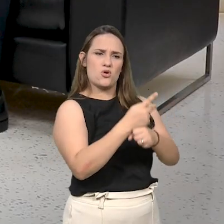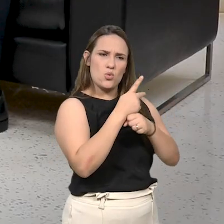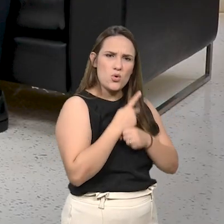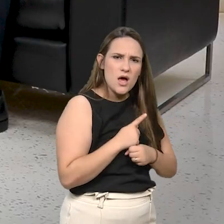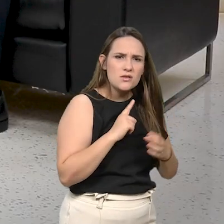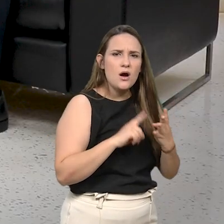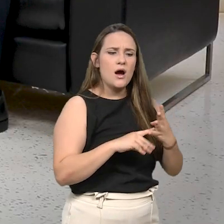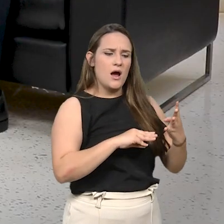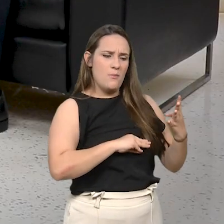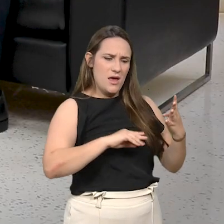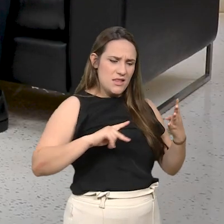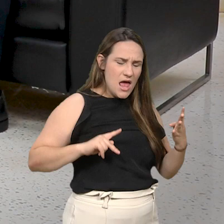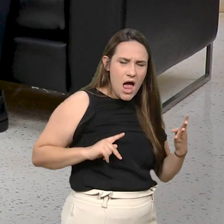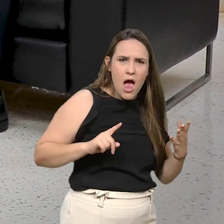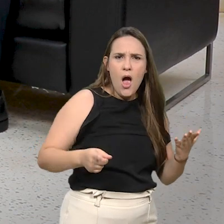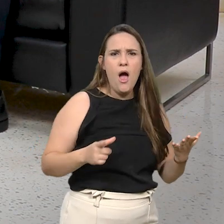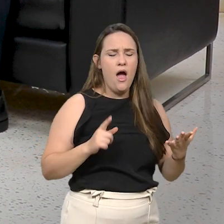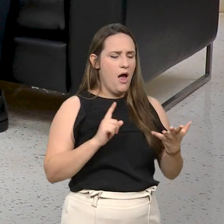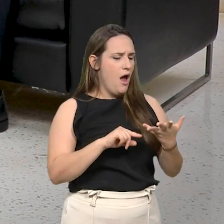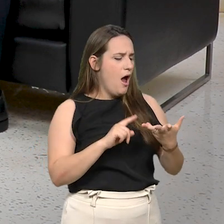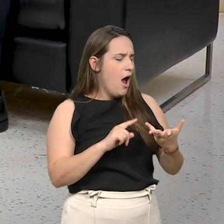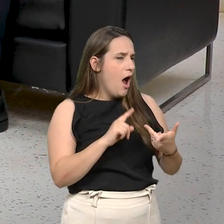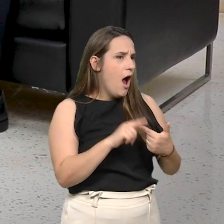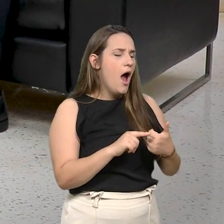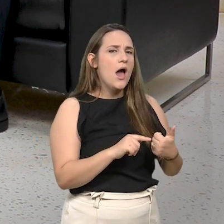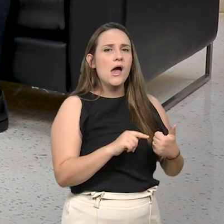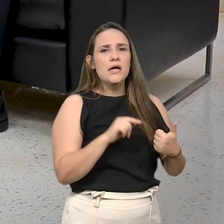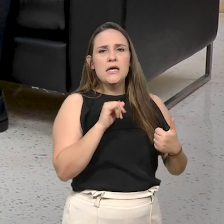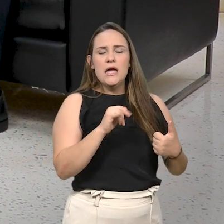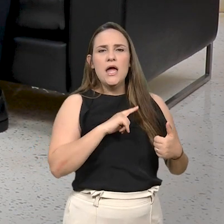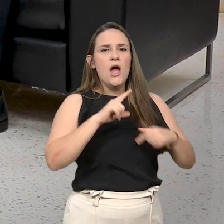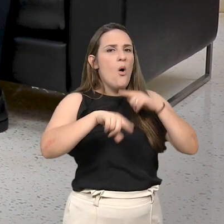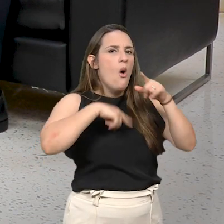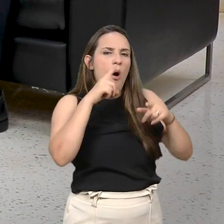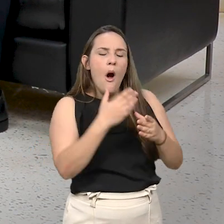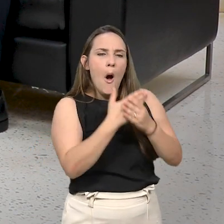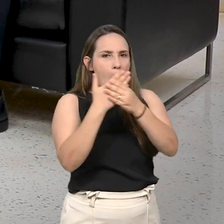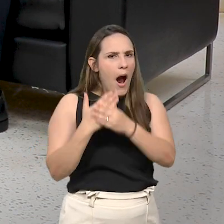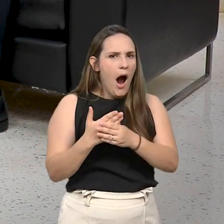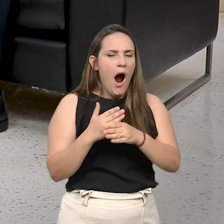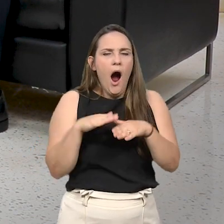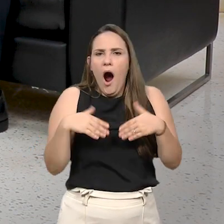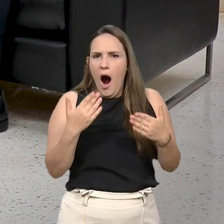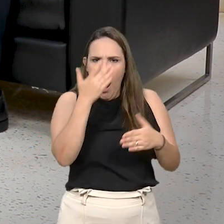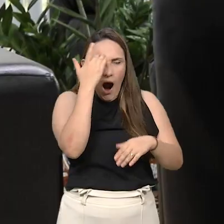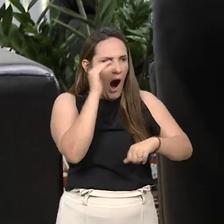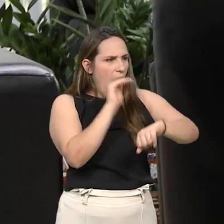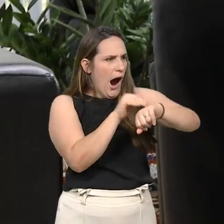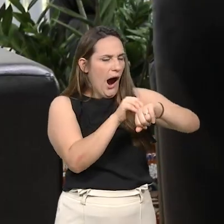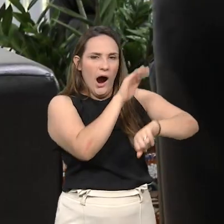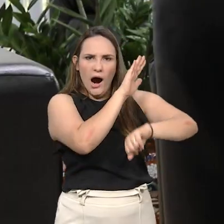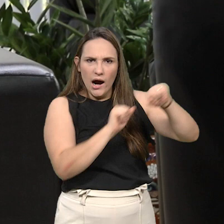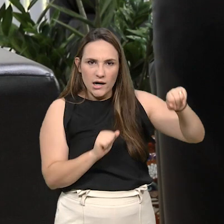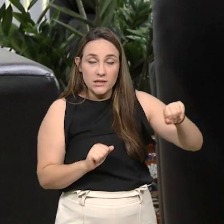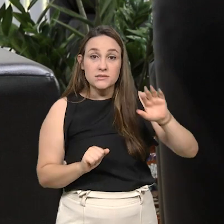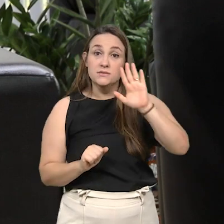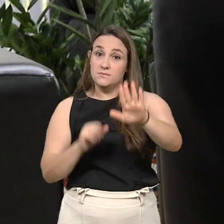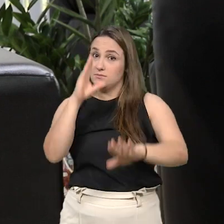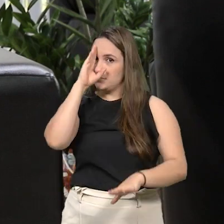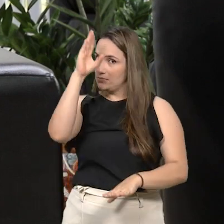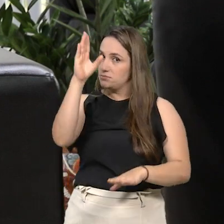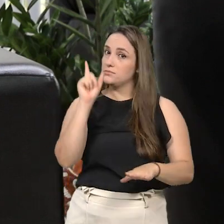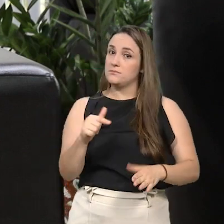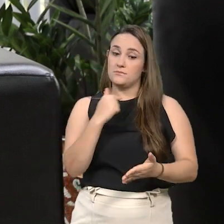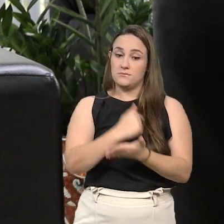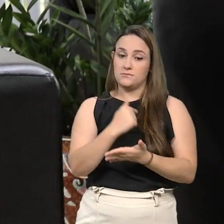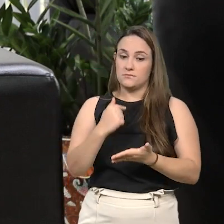públicos, procuradores, promotores de justiça, assim, o que eles devem fazer? Quem eles devem procurar? De plano, eles devem procurar